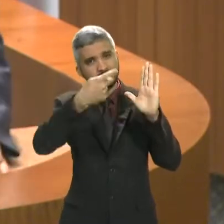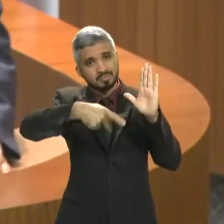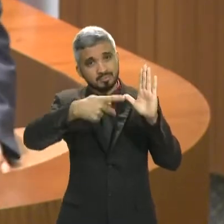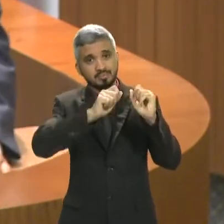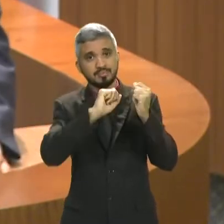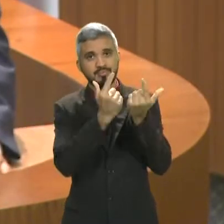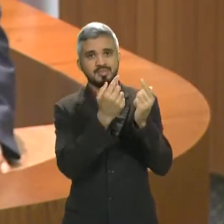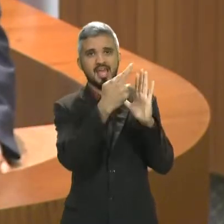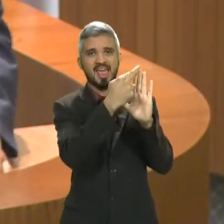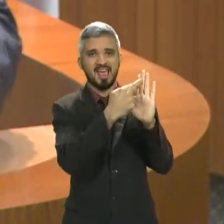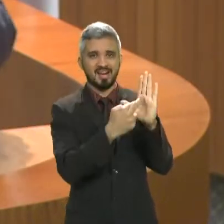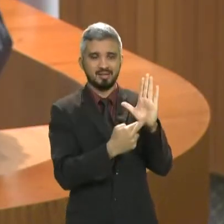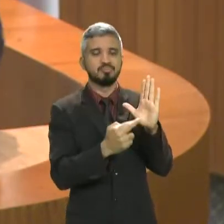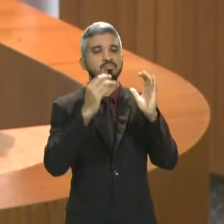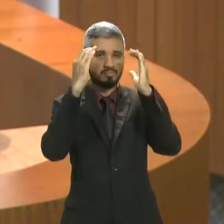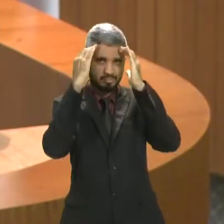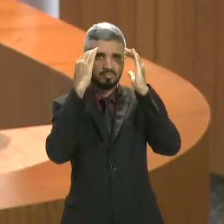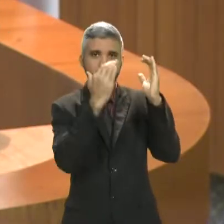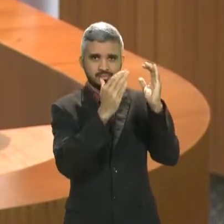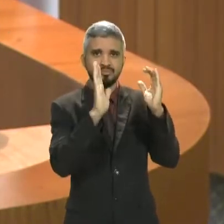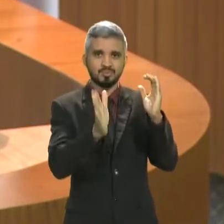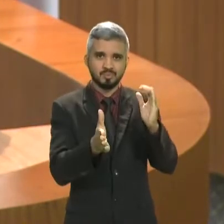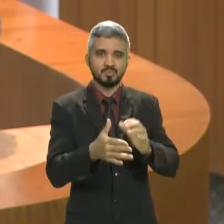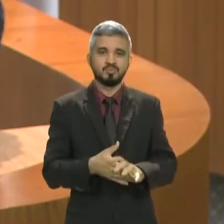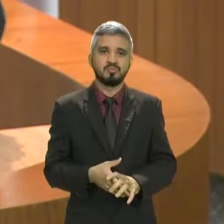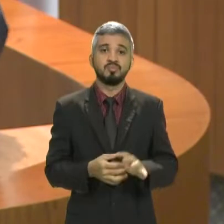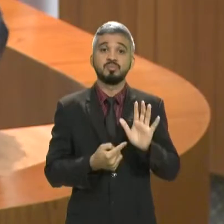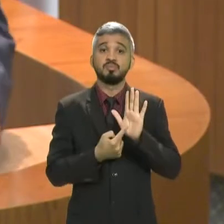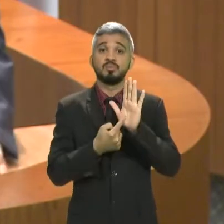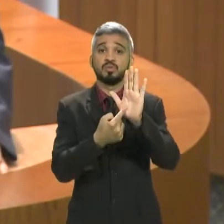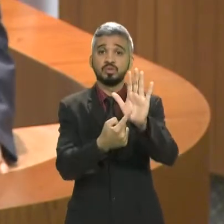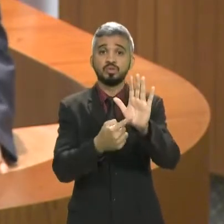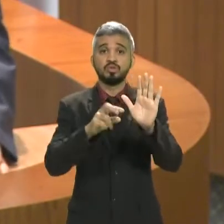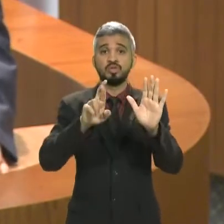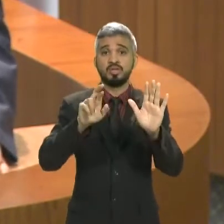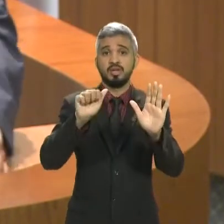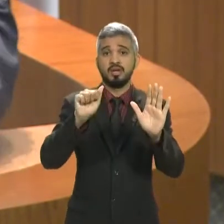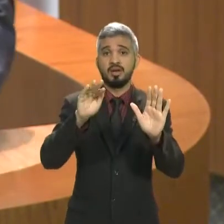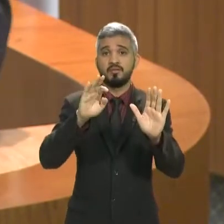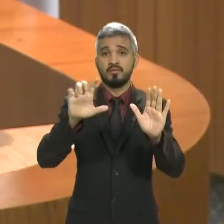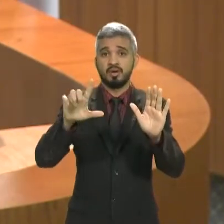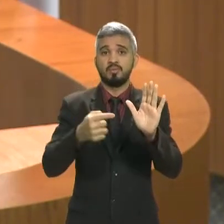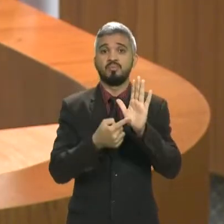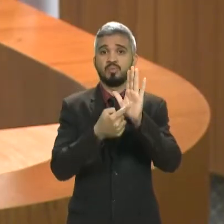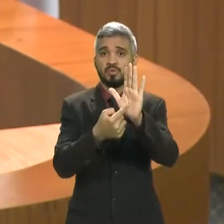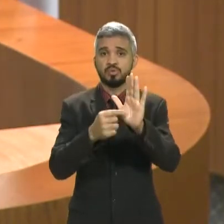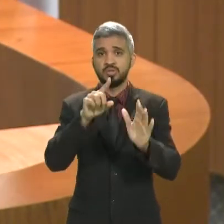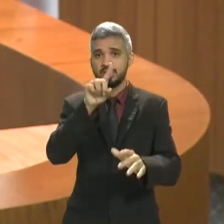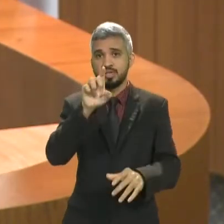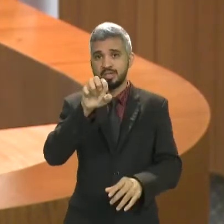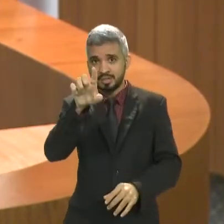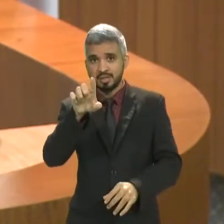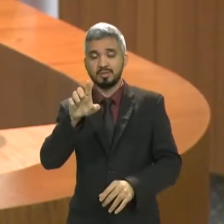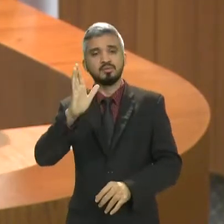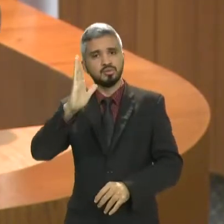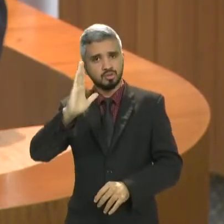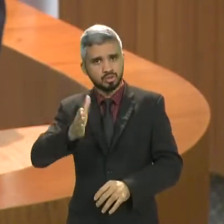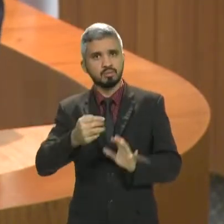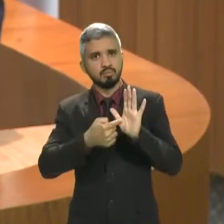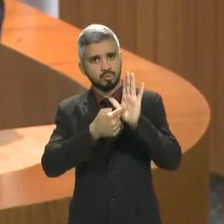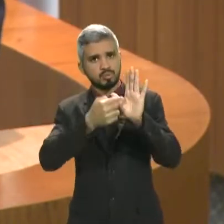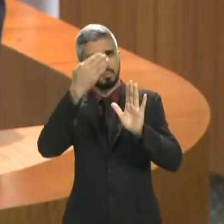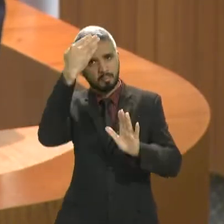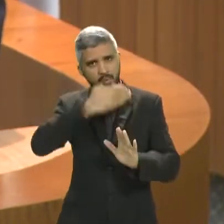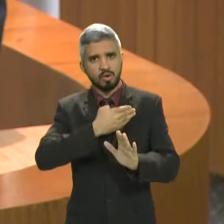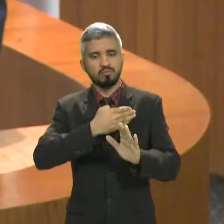mostrado para os deputados Zé Inácio, para o deputado Rafael Leitor, que foi cumprido o regimento interno desta casa.